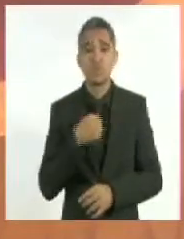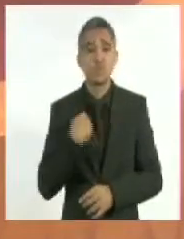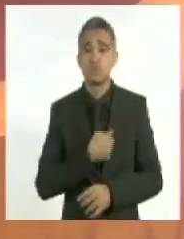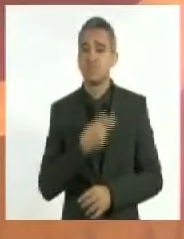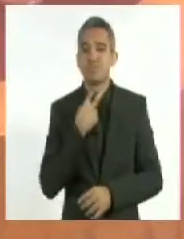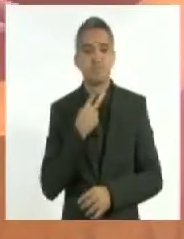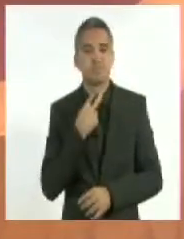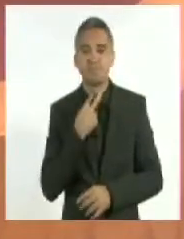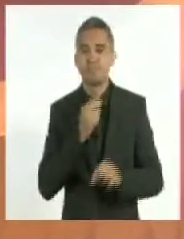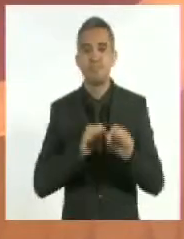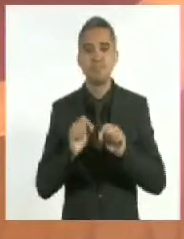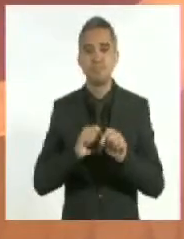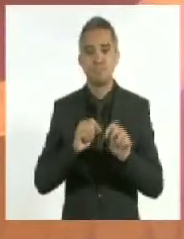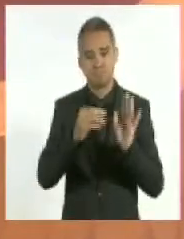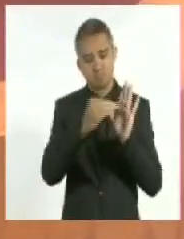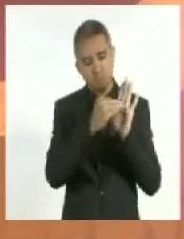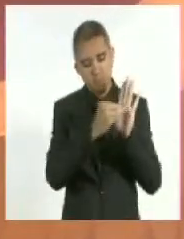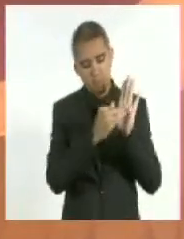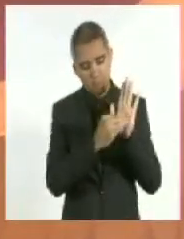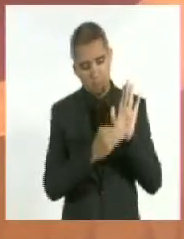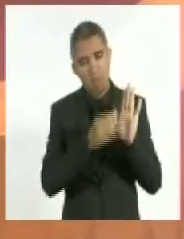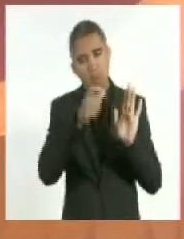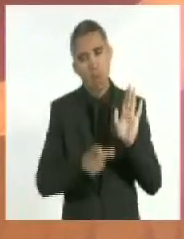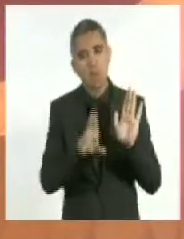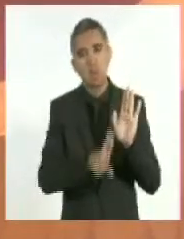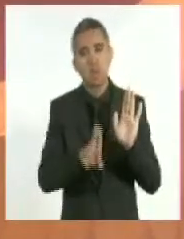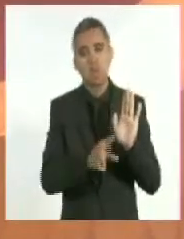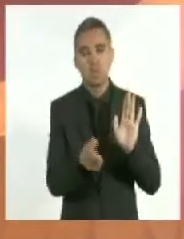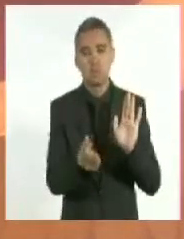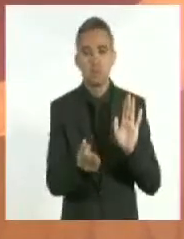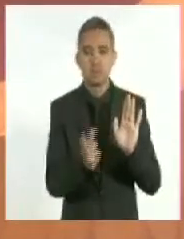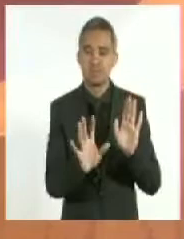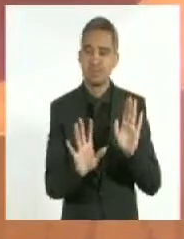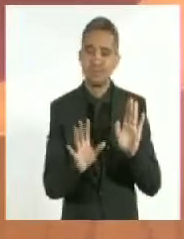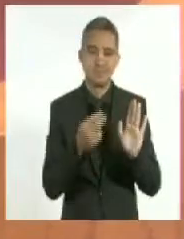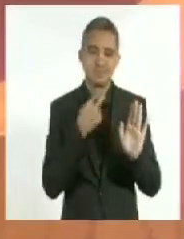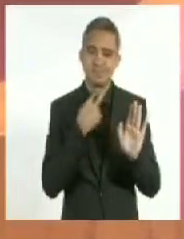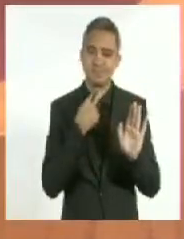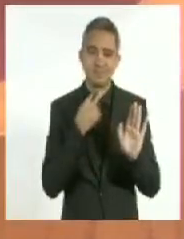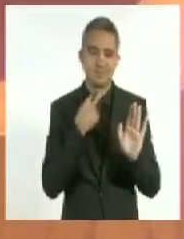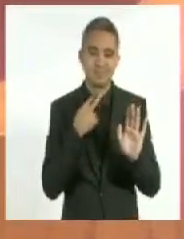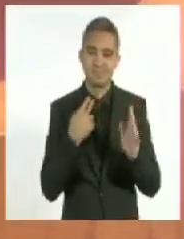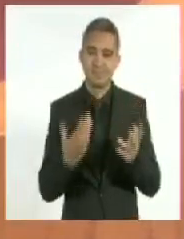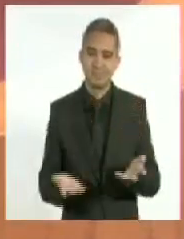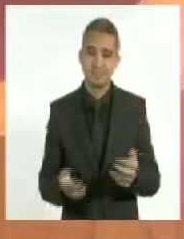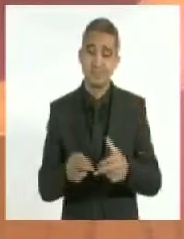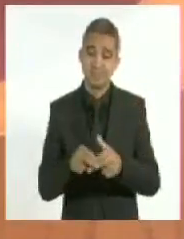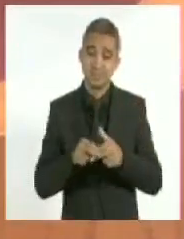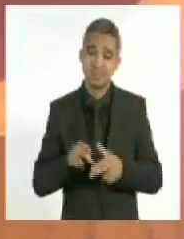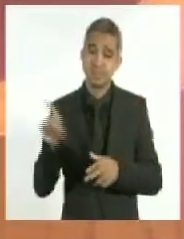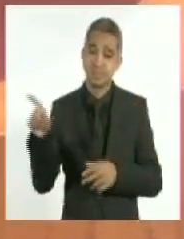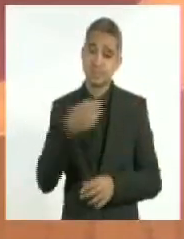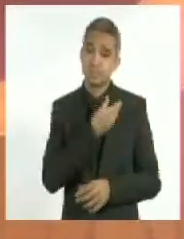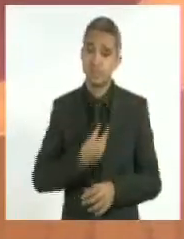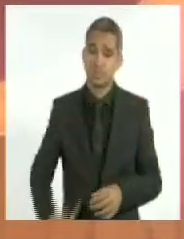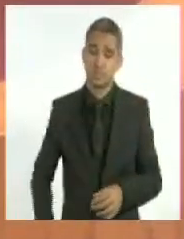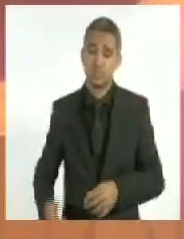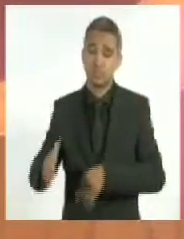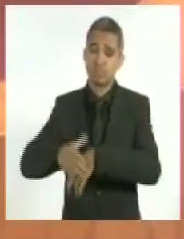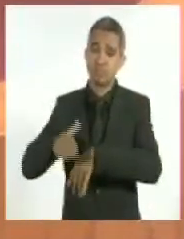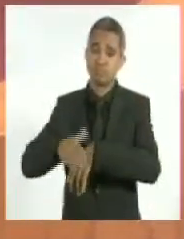nós desejamos, entendeu? Então, porque senão, aí sim o projeto seria inconstitucional. Então, ele tem que ser direcionado